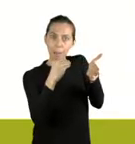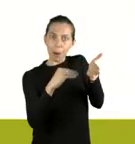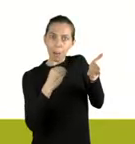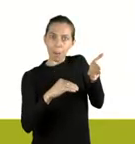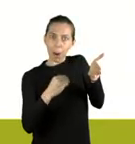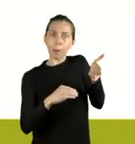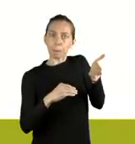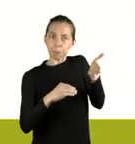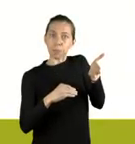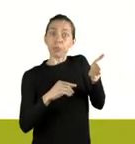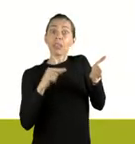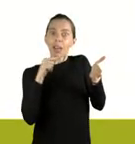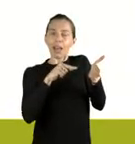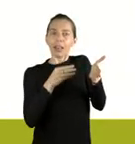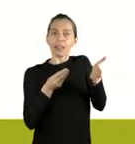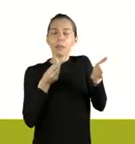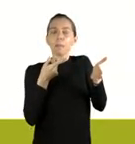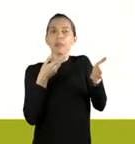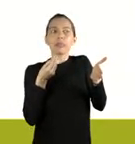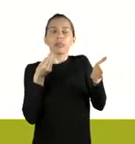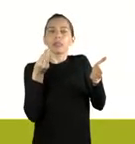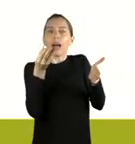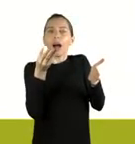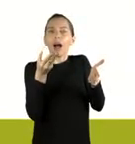gente vai conseguir controlá-los. Tá?